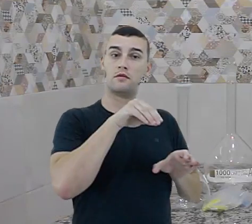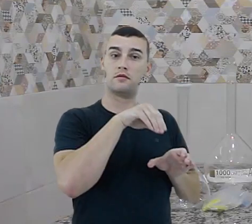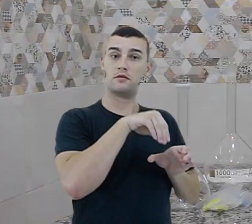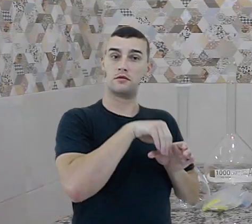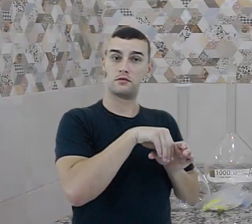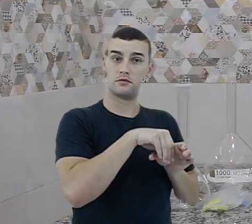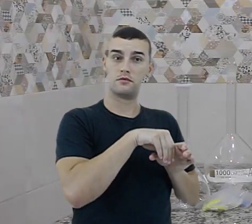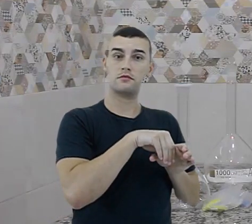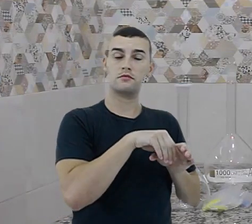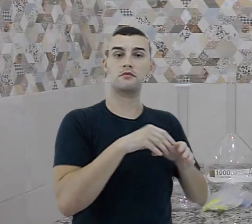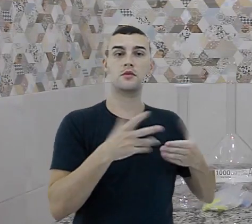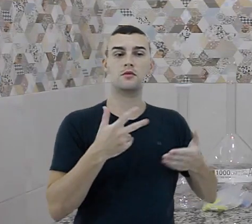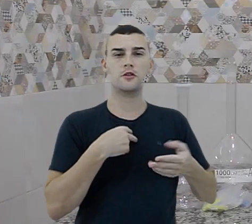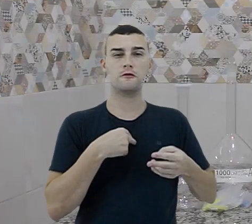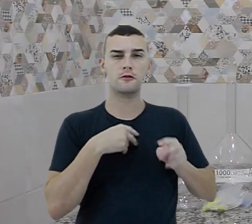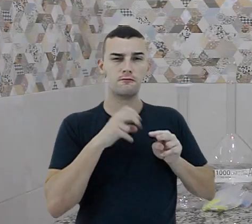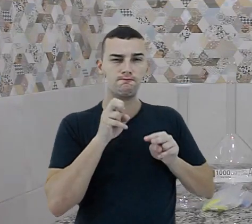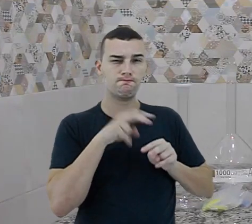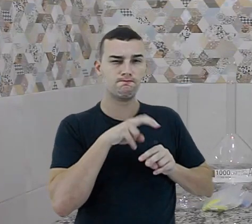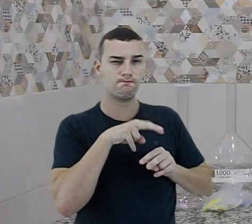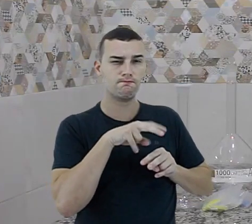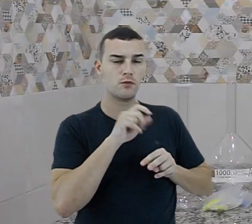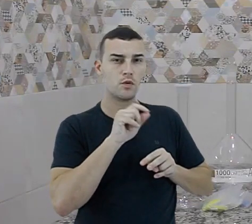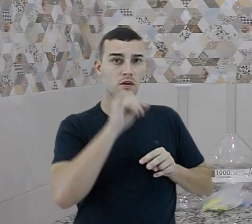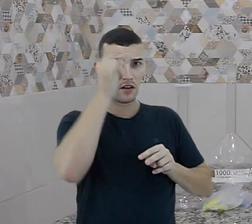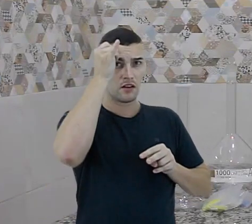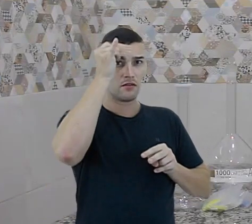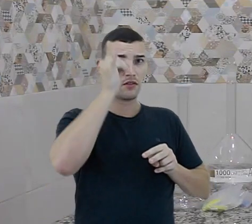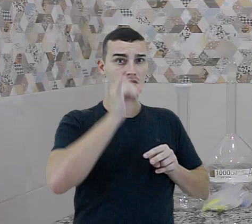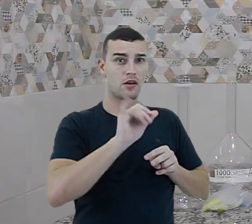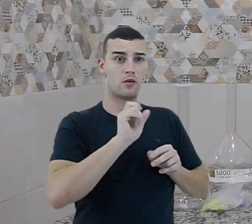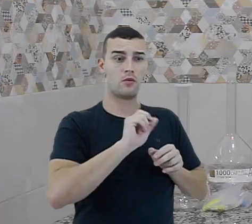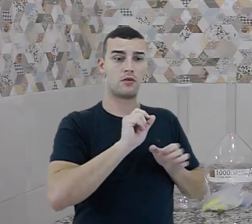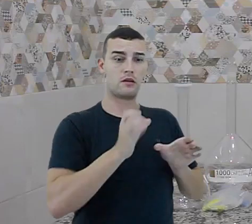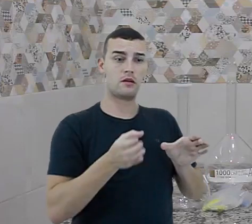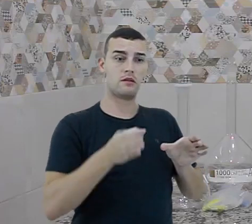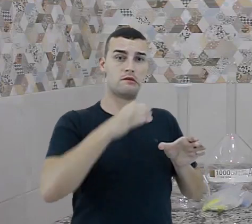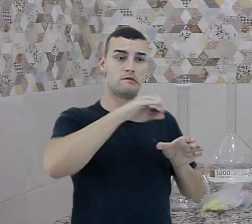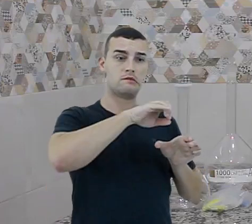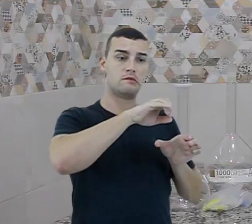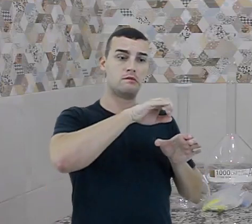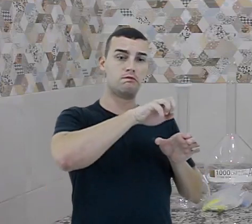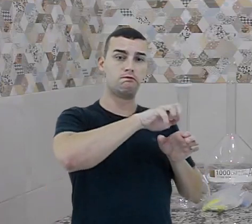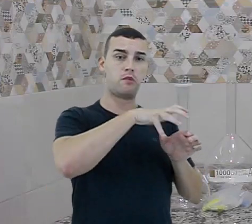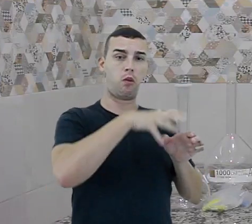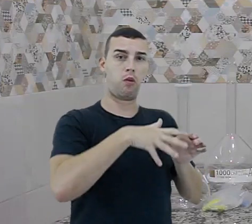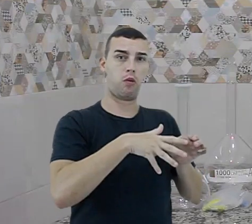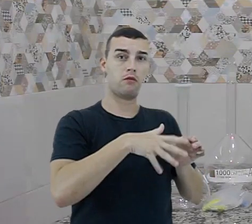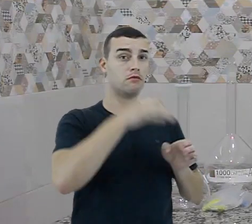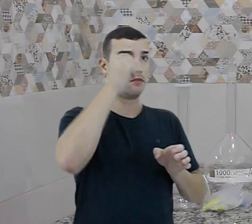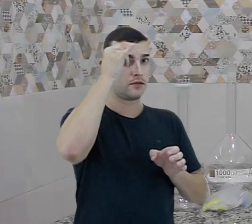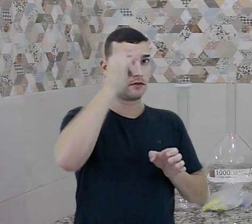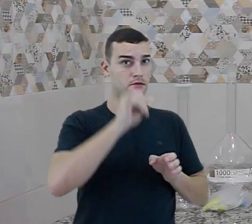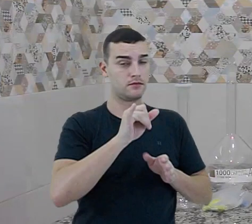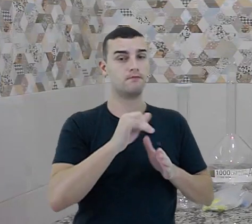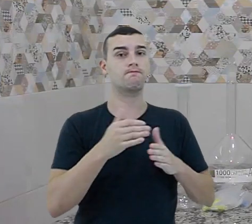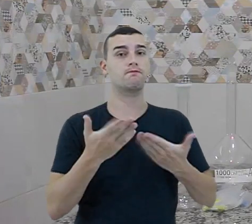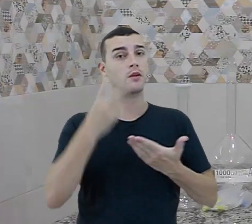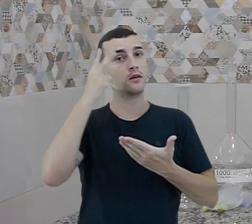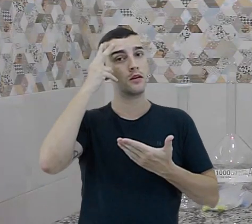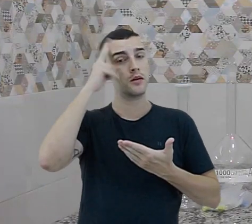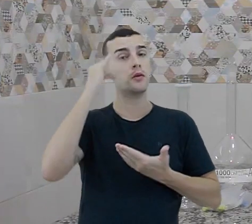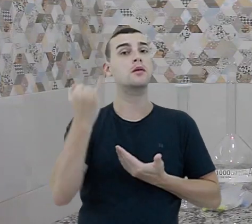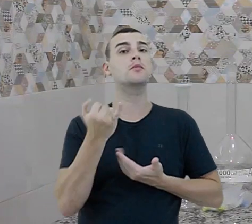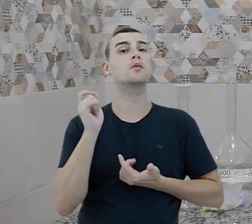o meu álcool dentro da proveta. Então eu vou observando para evitar que se derrame e vou derramando o meu